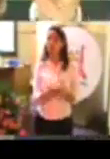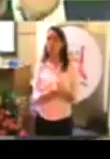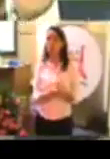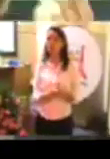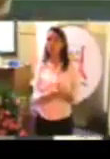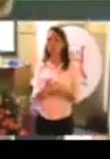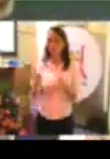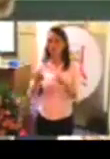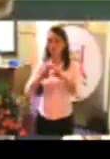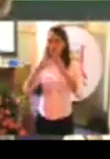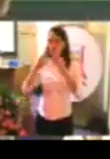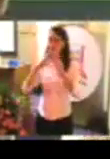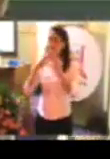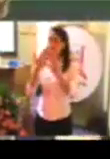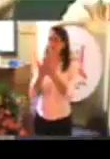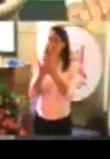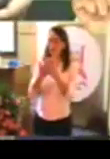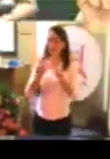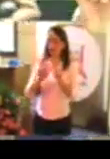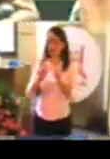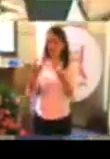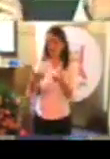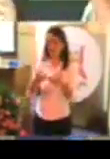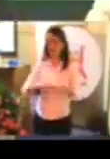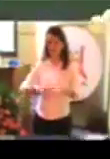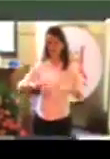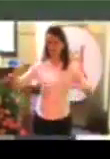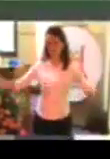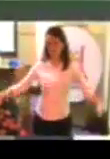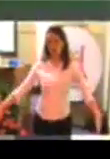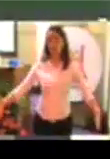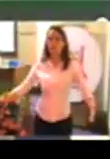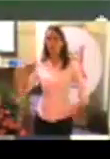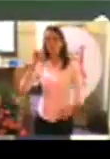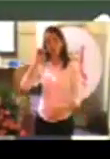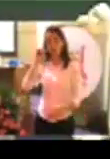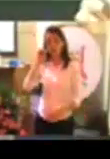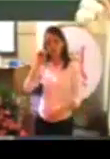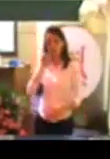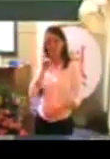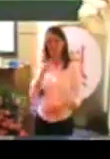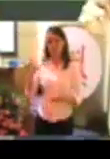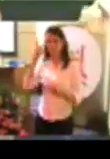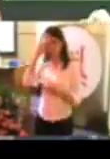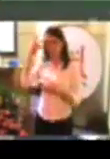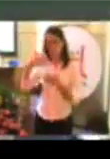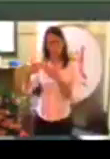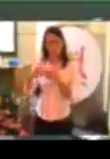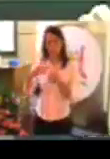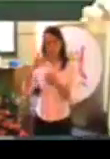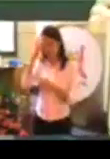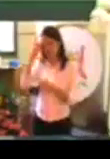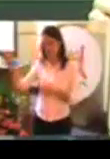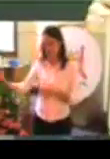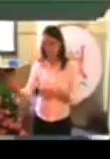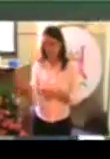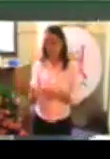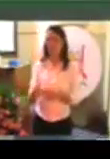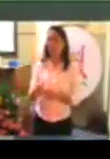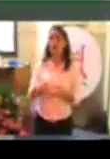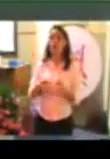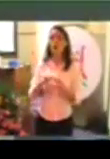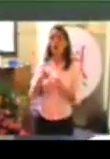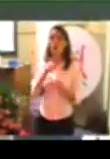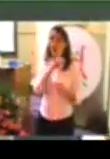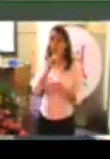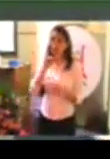na recepção da Câmara, tem uma servidora que, quando chega qualquer cidadão à Câmara Municipal